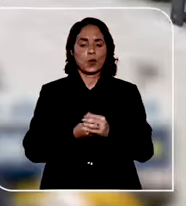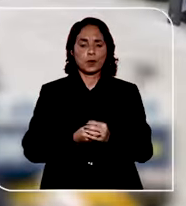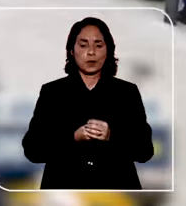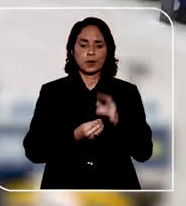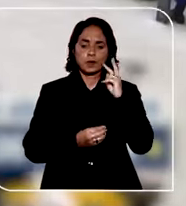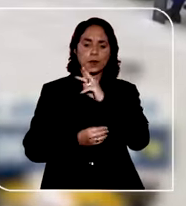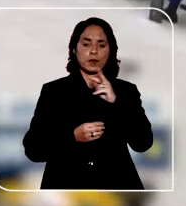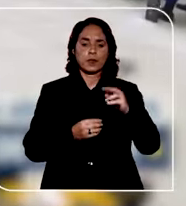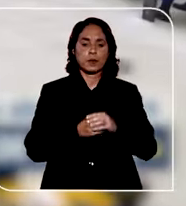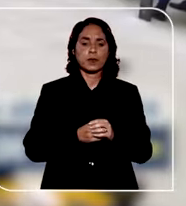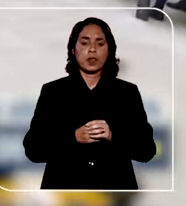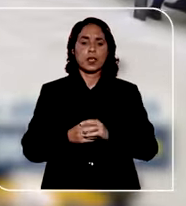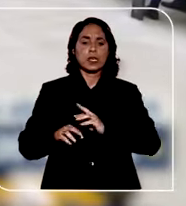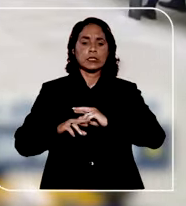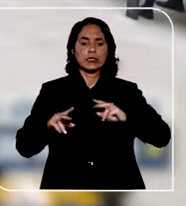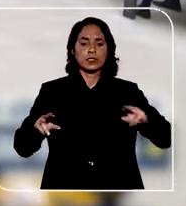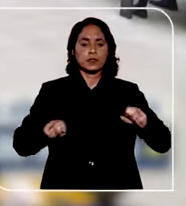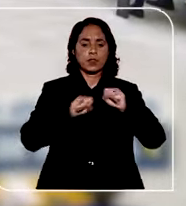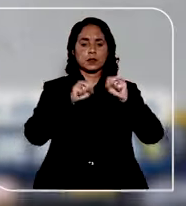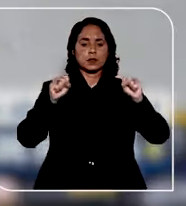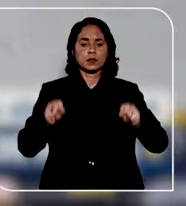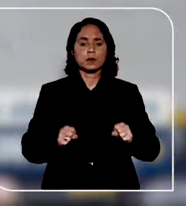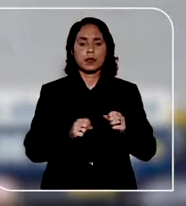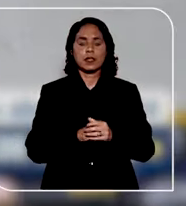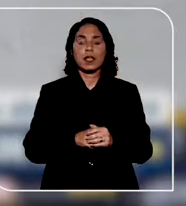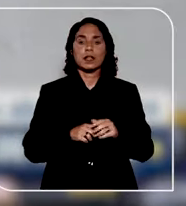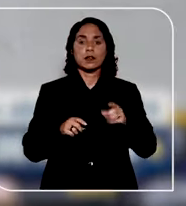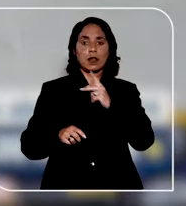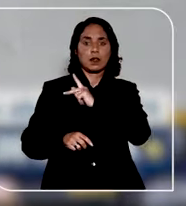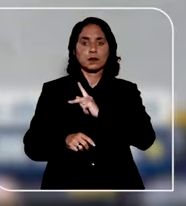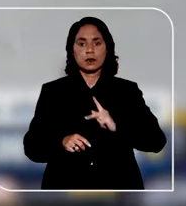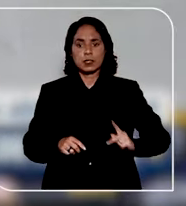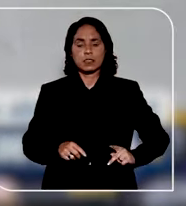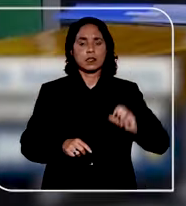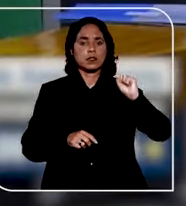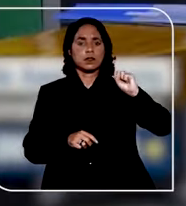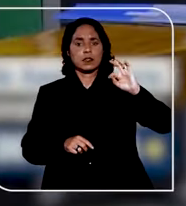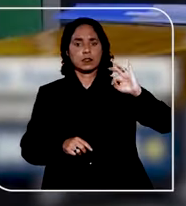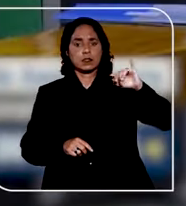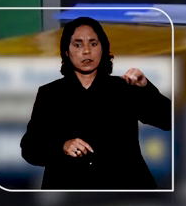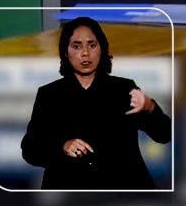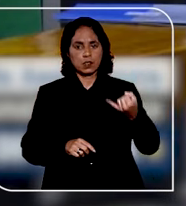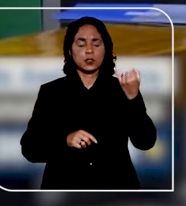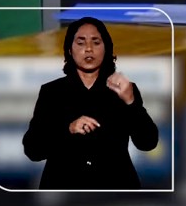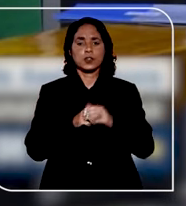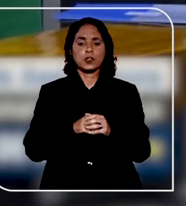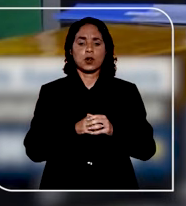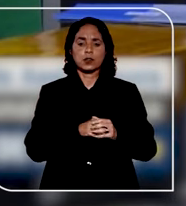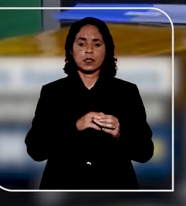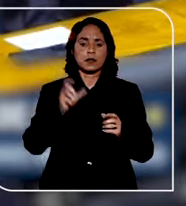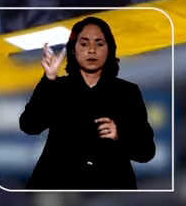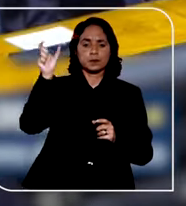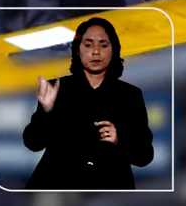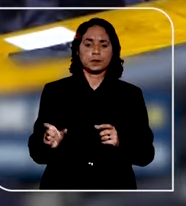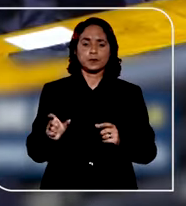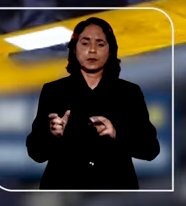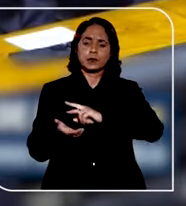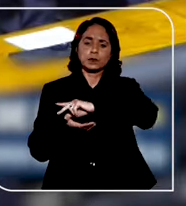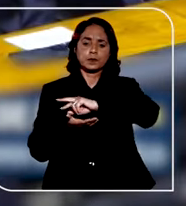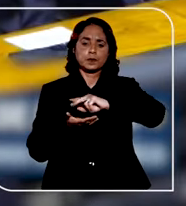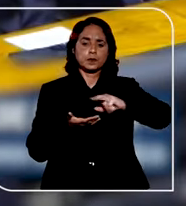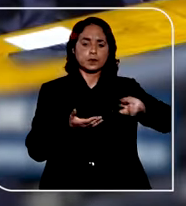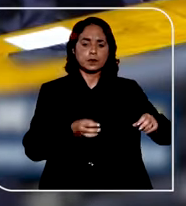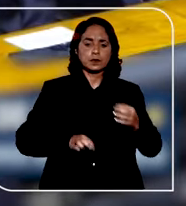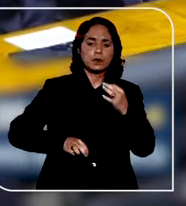solene foi realizada no plenário da câmara a presidente do STJ Ministra Maria Teresa de Assis Moura e diversos